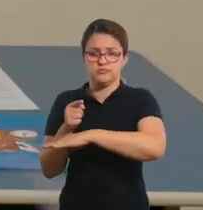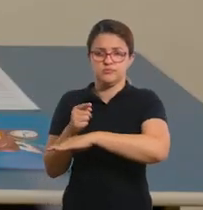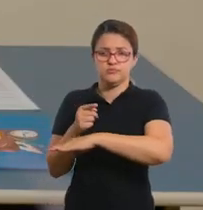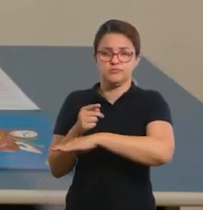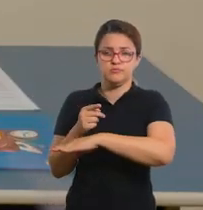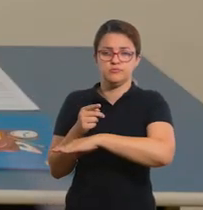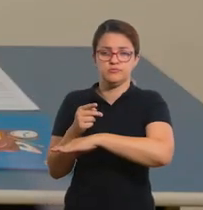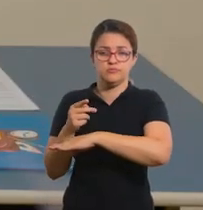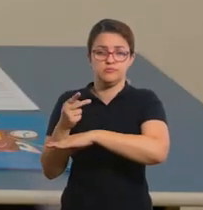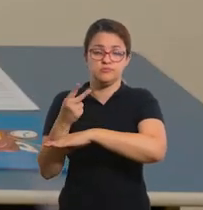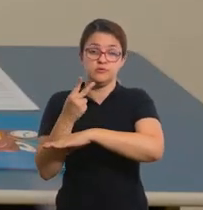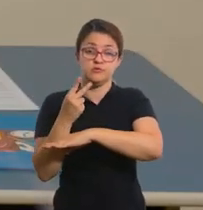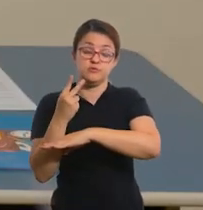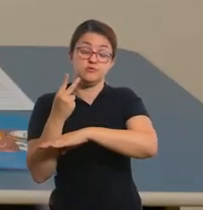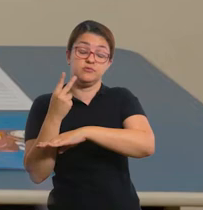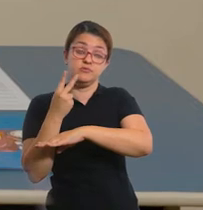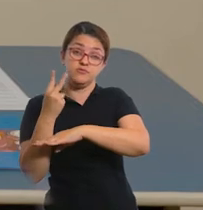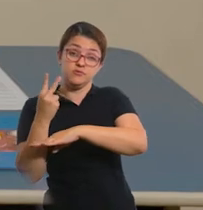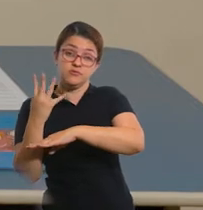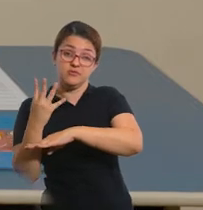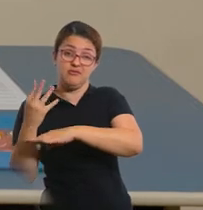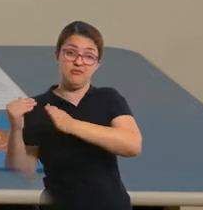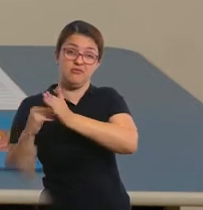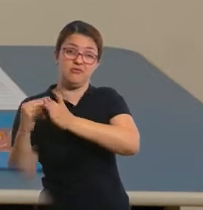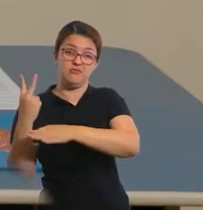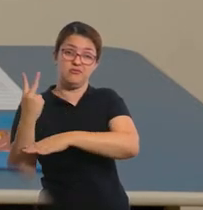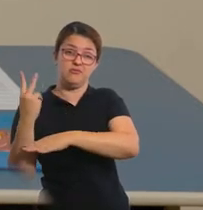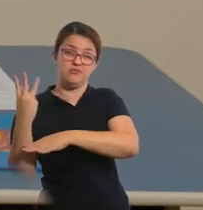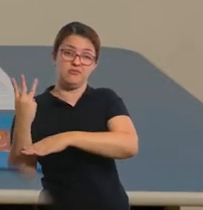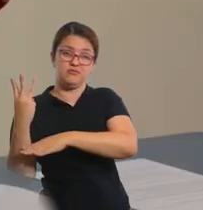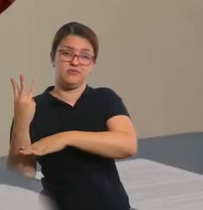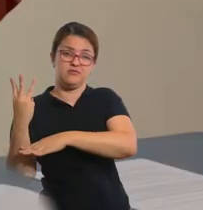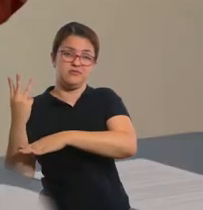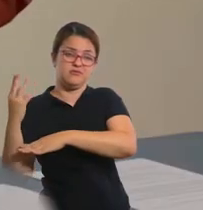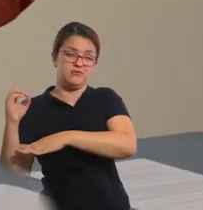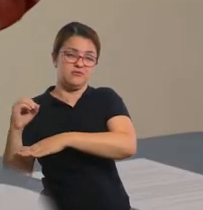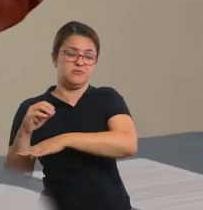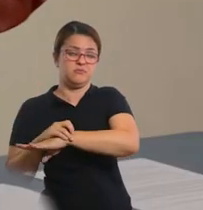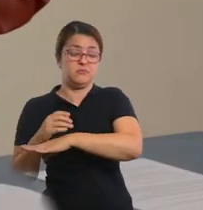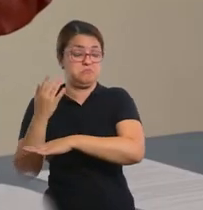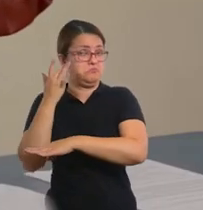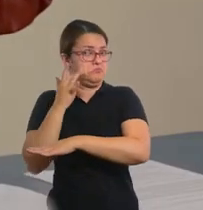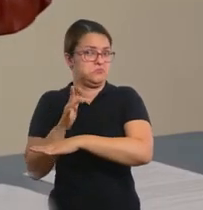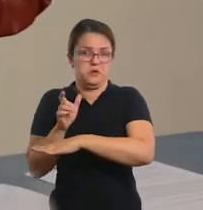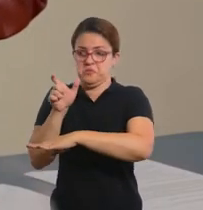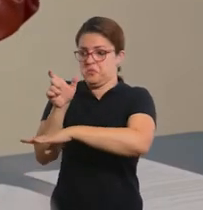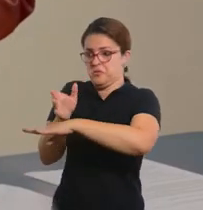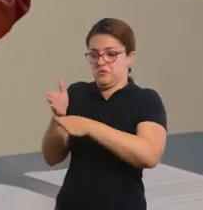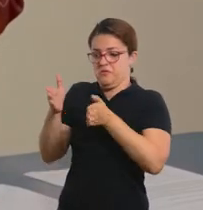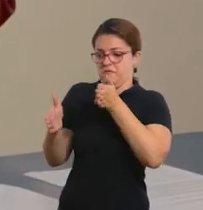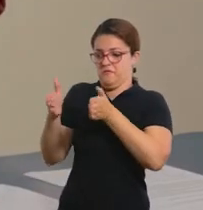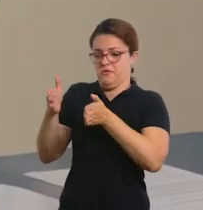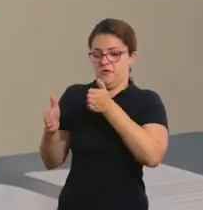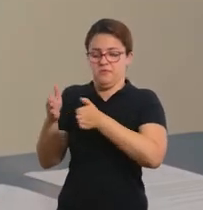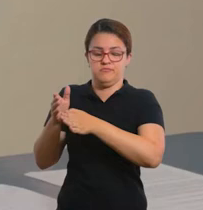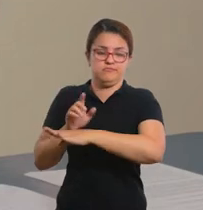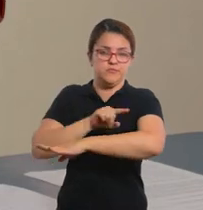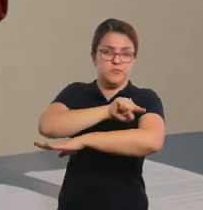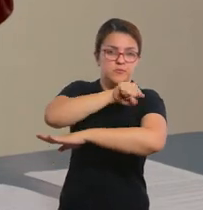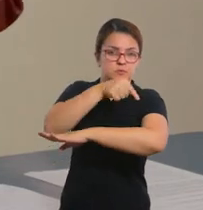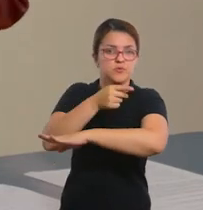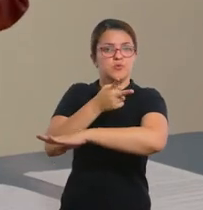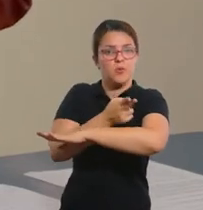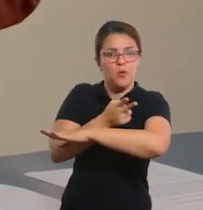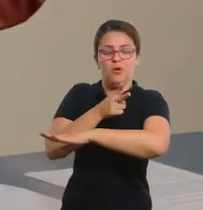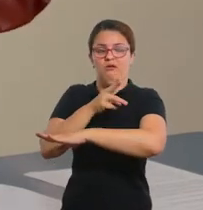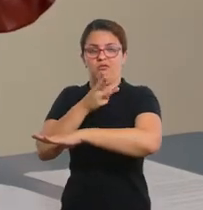o 230. Se você descobrir que o intervalo é 1, ótimo. Não descobriu qual é o intervalo de contagem? Vai contando de 2 em 2, de 3 em